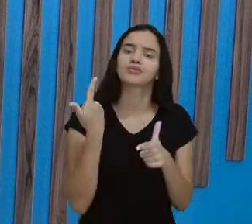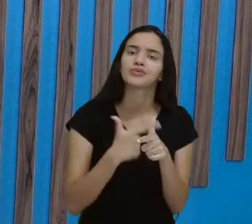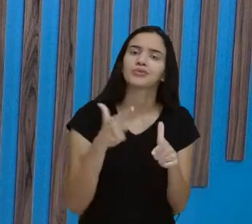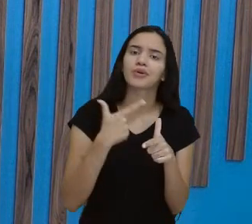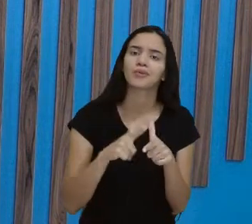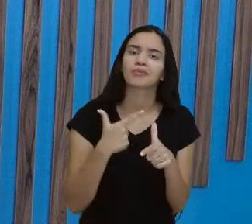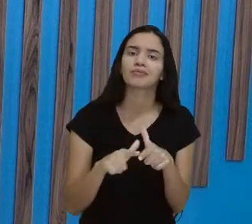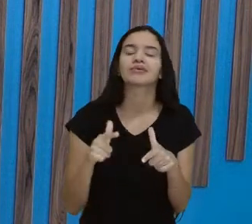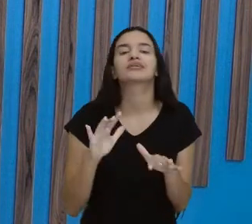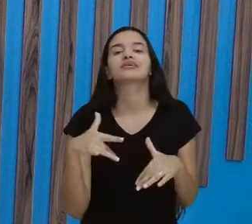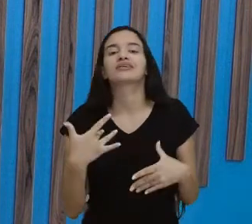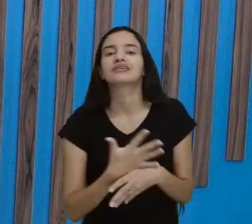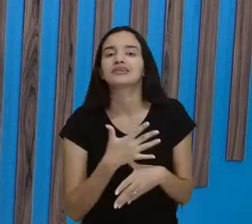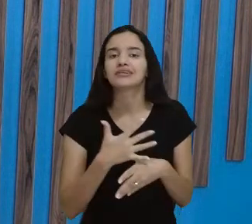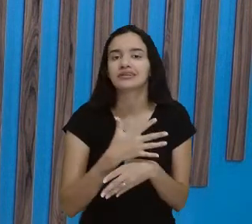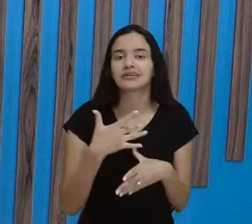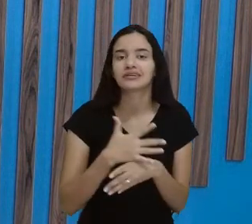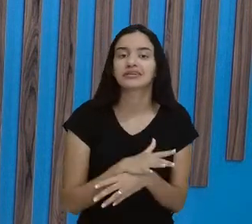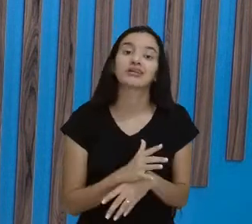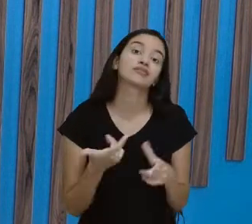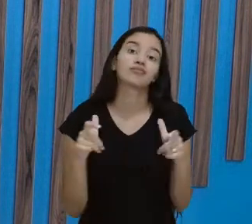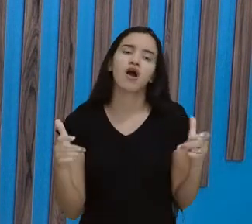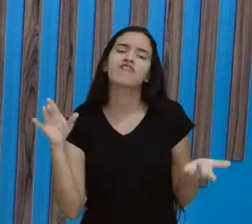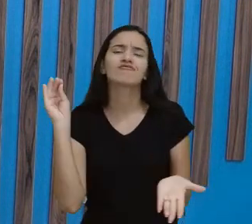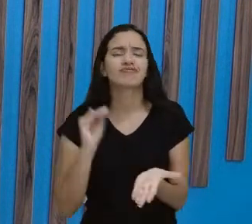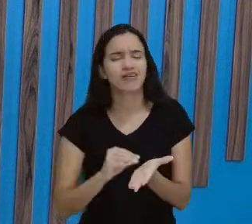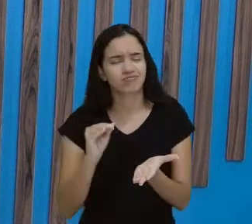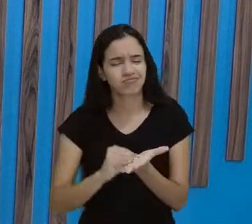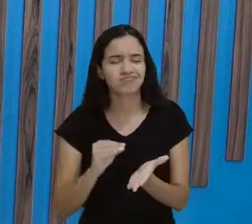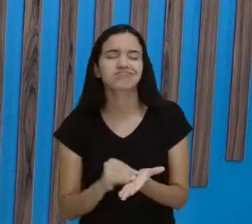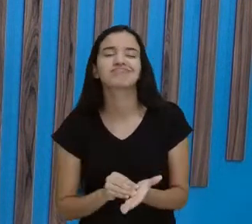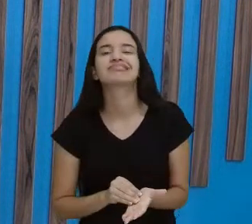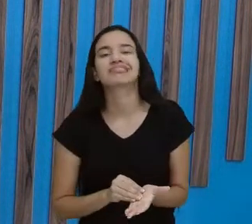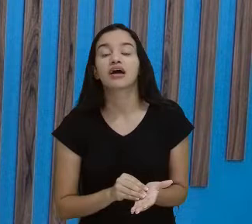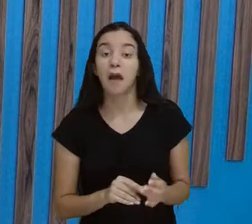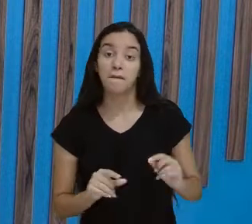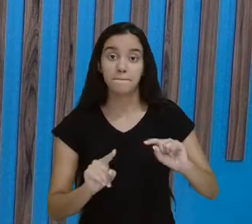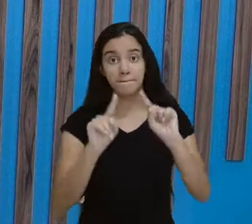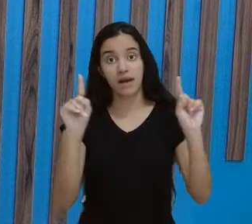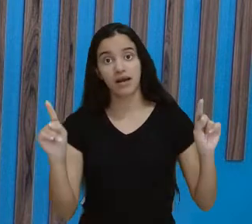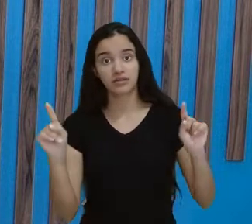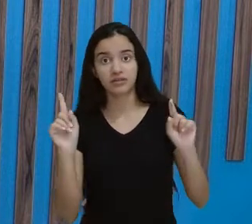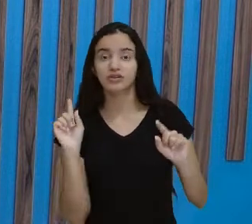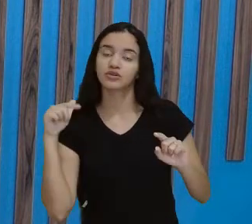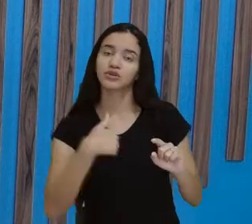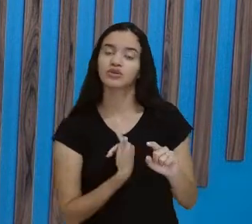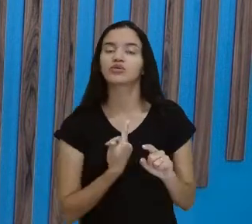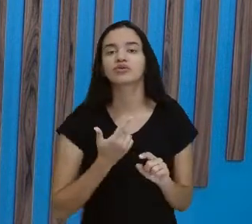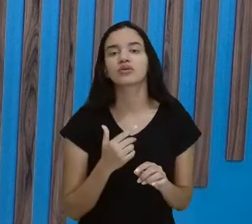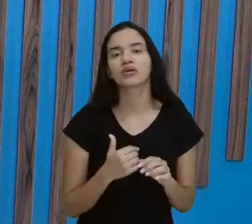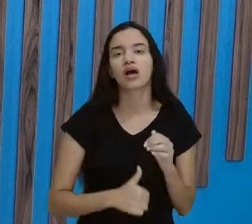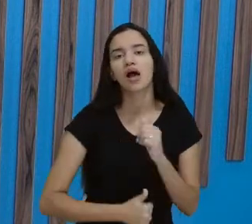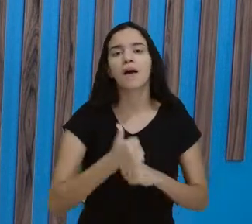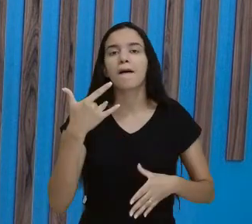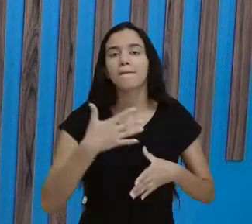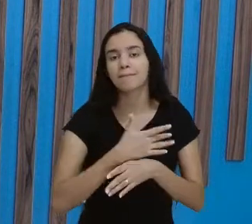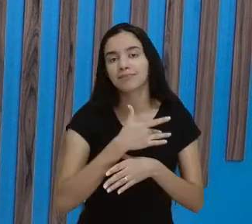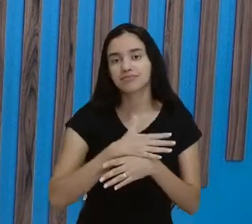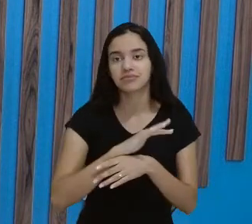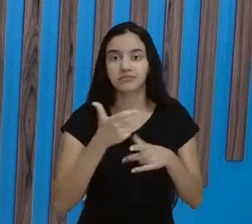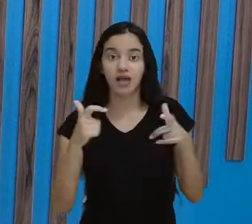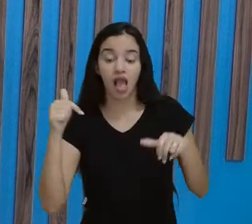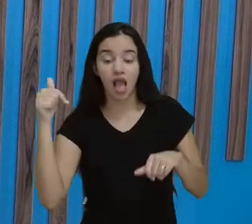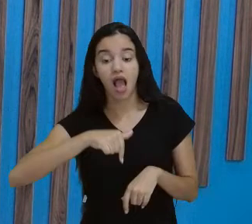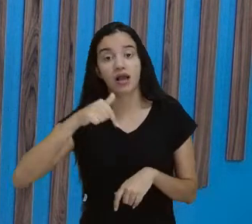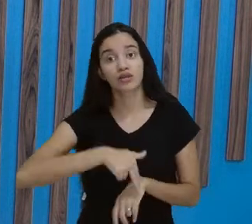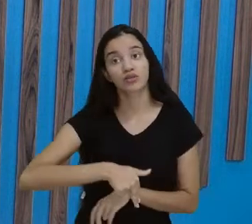cidade grande, problemas estruturais, falta muita coisa ainda, mas nós somos uma das maiores e aqui no